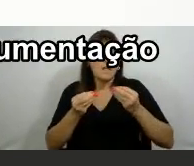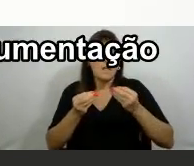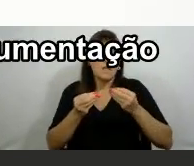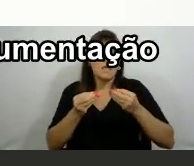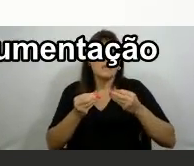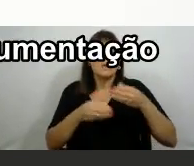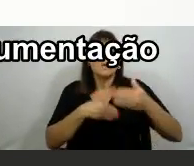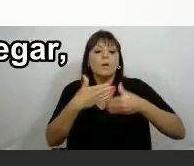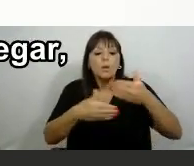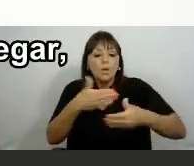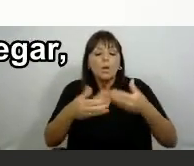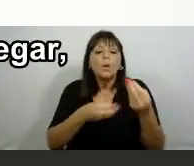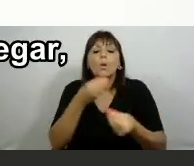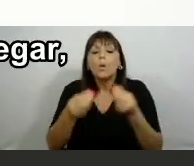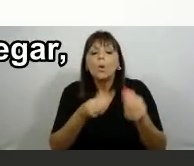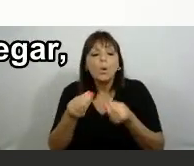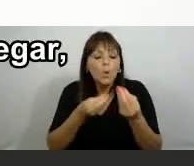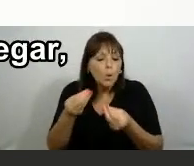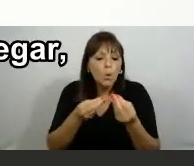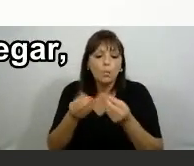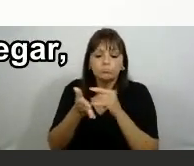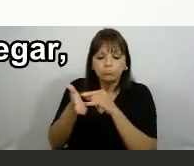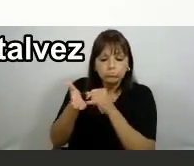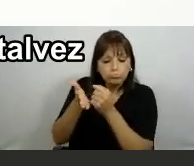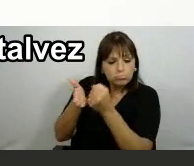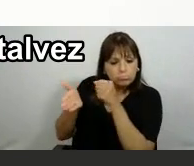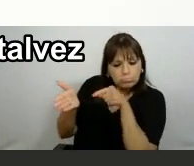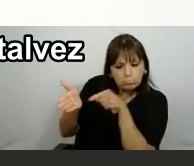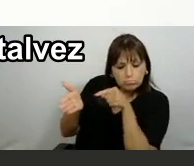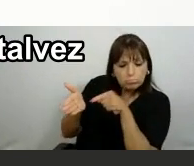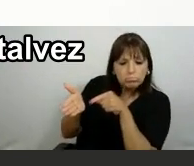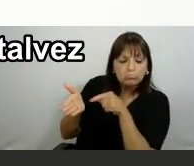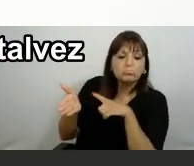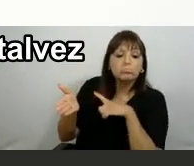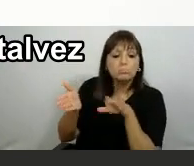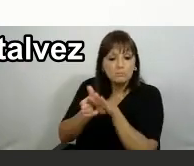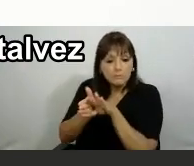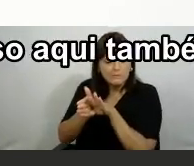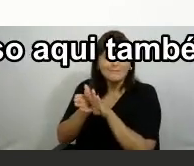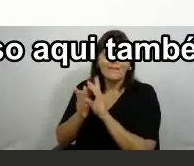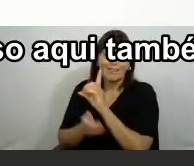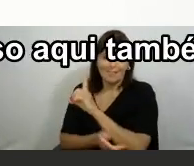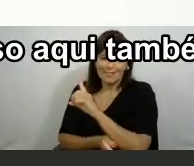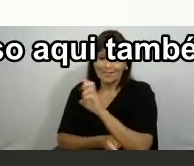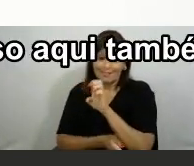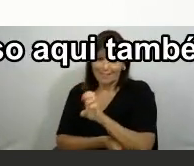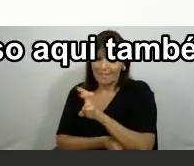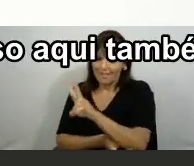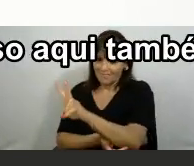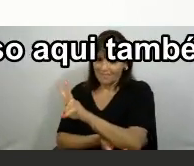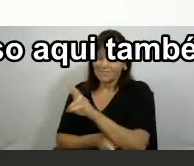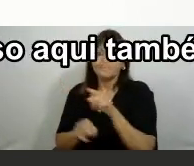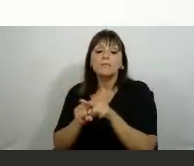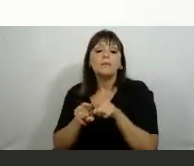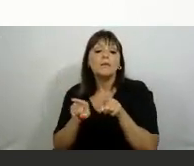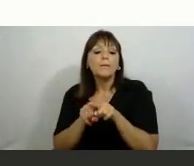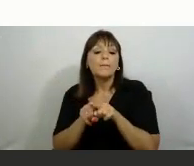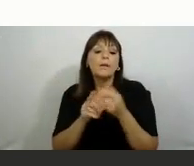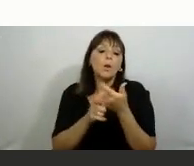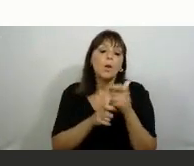que essa documentação chega aonde ela tem que chegar, que é no desenvolvimento e talvez em outros lugares, a gente vai falar disso aqui também.